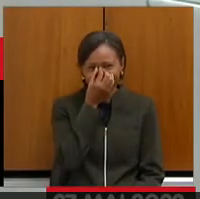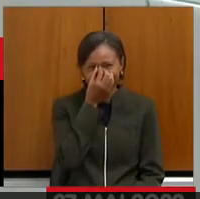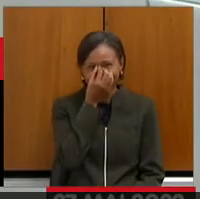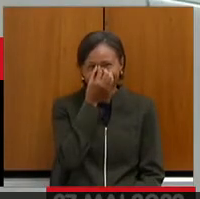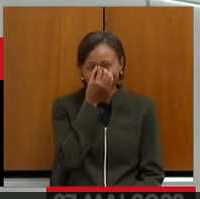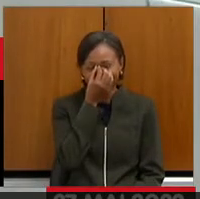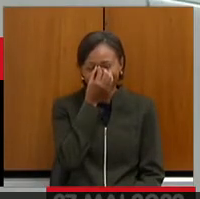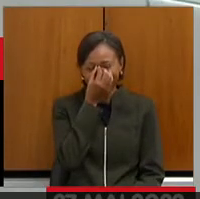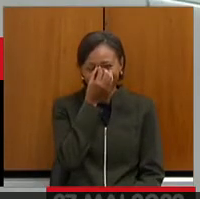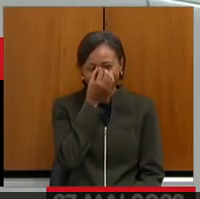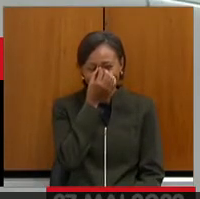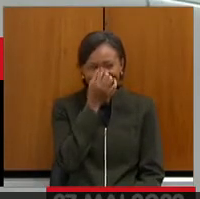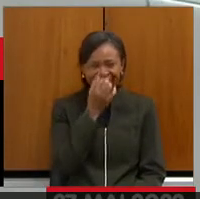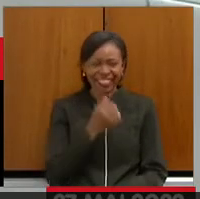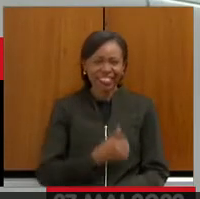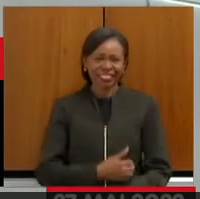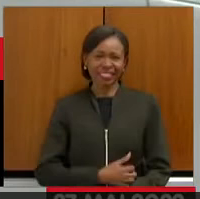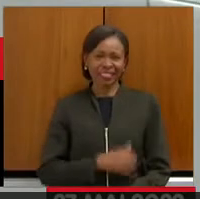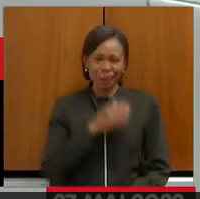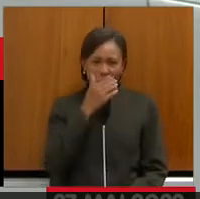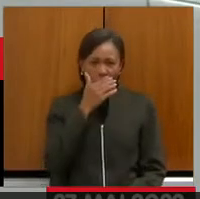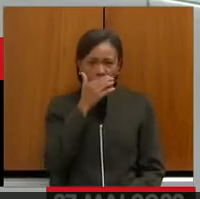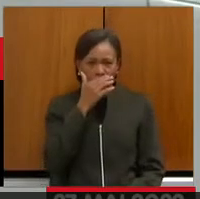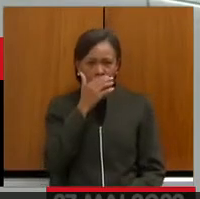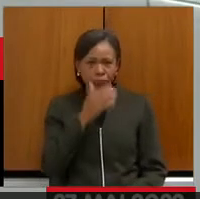G1 Oi